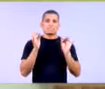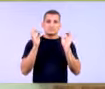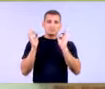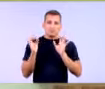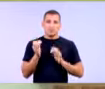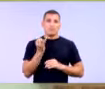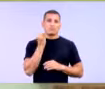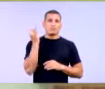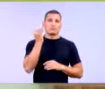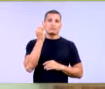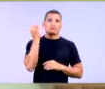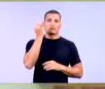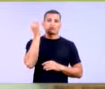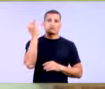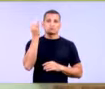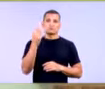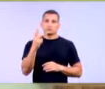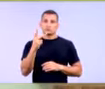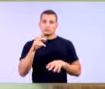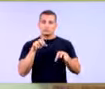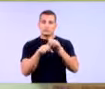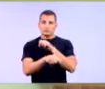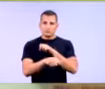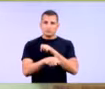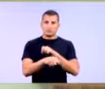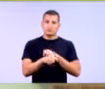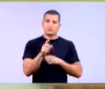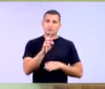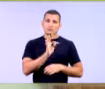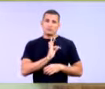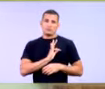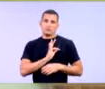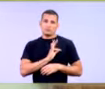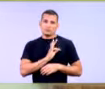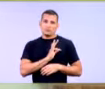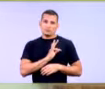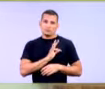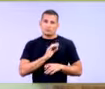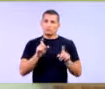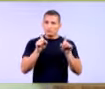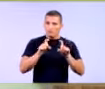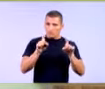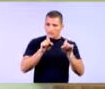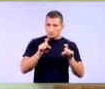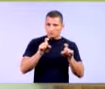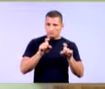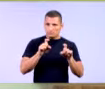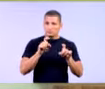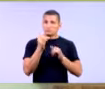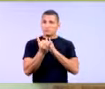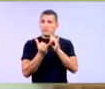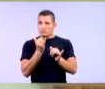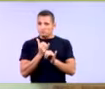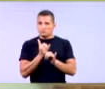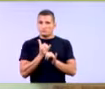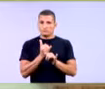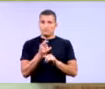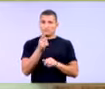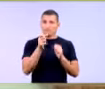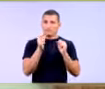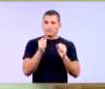muito importante na sua formação enquanto técnico em informática para a internet. você